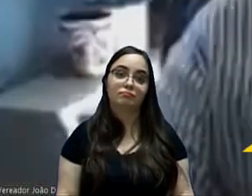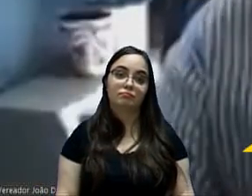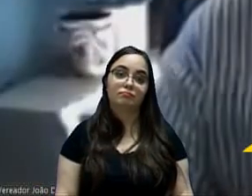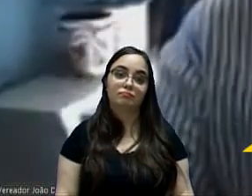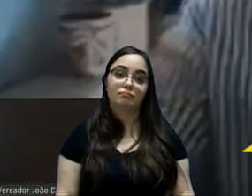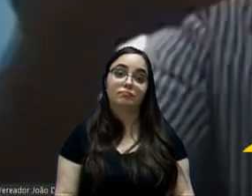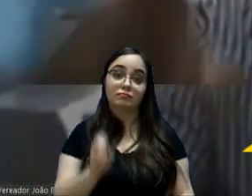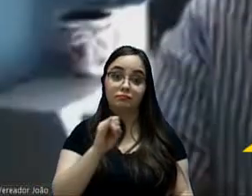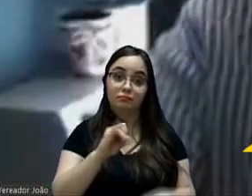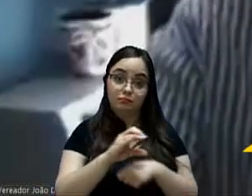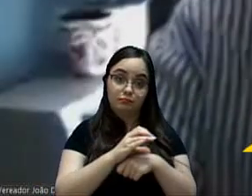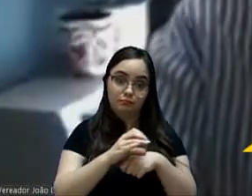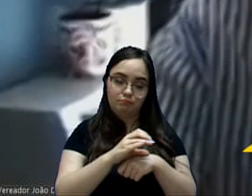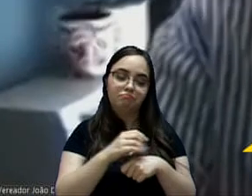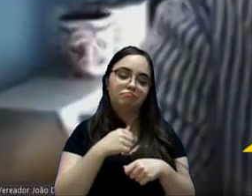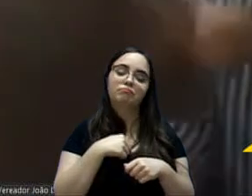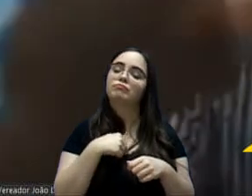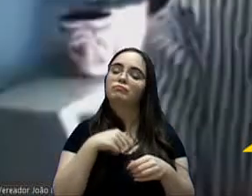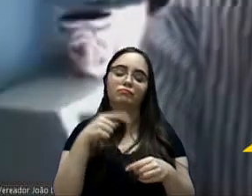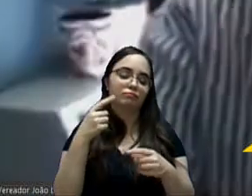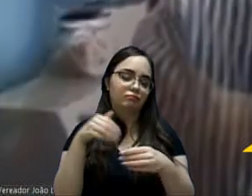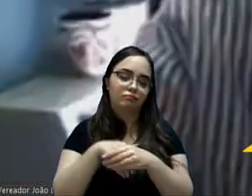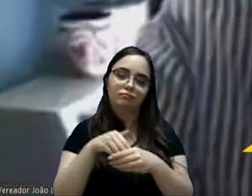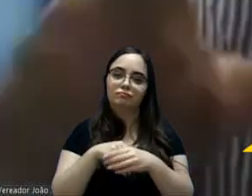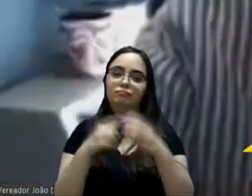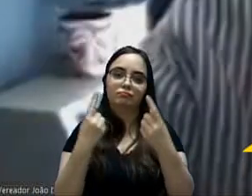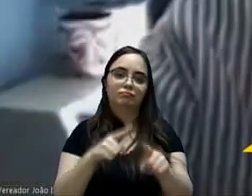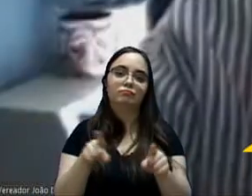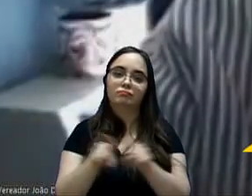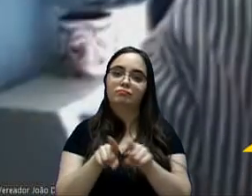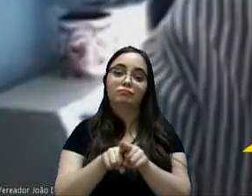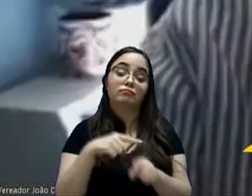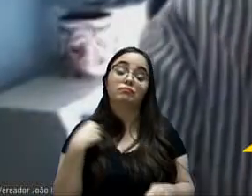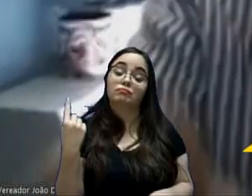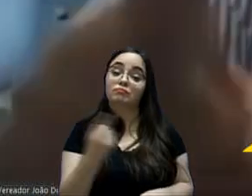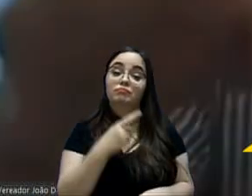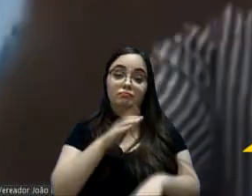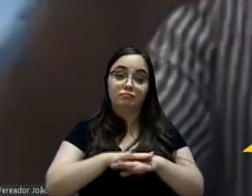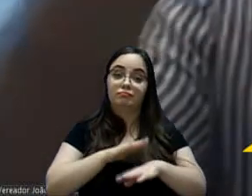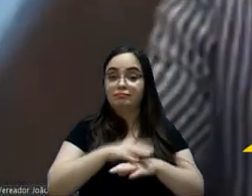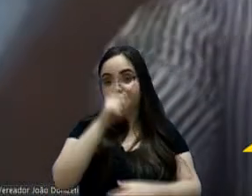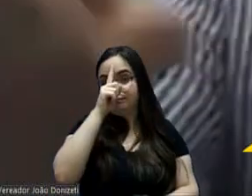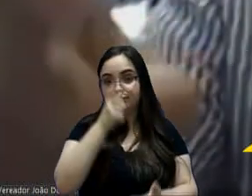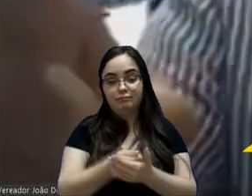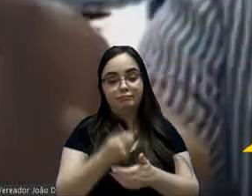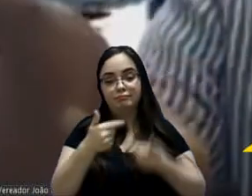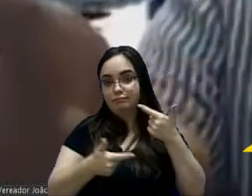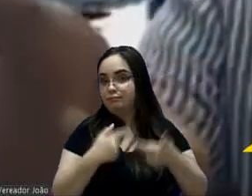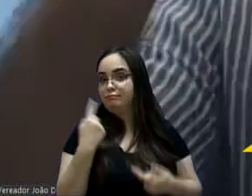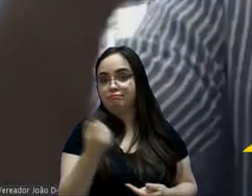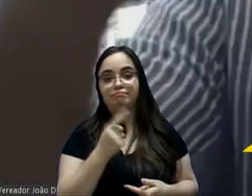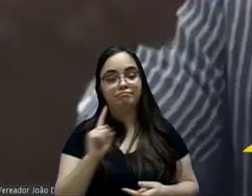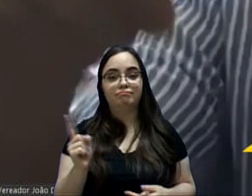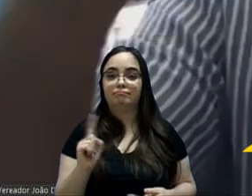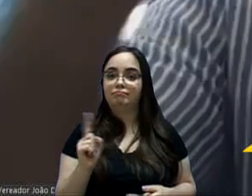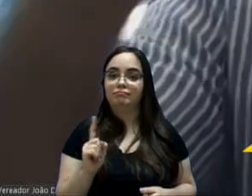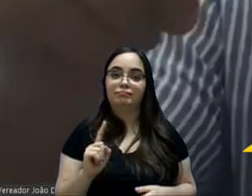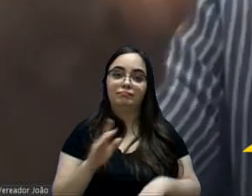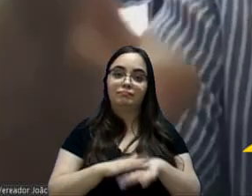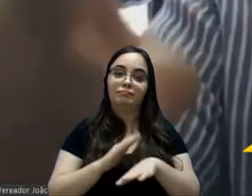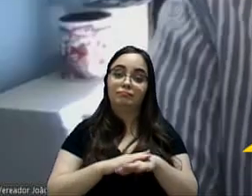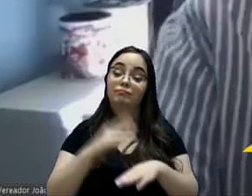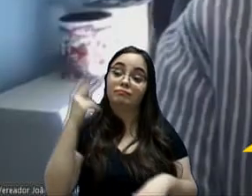Sendo constitucional, eu votaria contra também, porque não nos cabe engessar o Poder Executivo e a figura